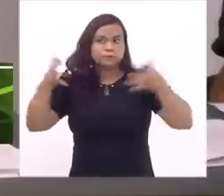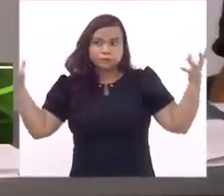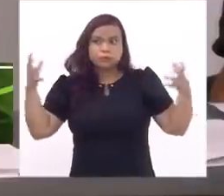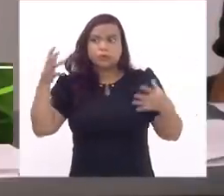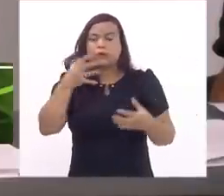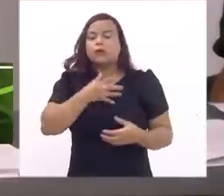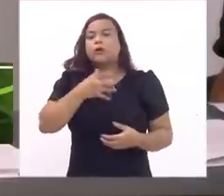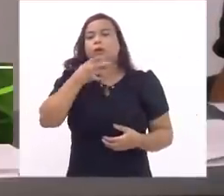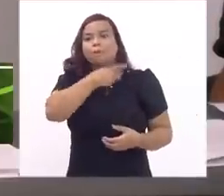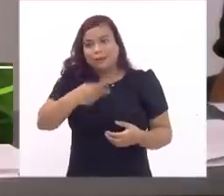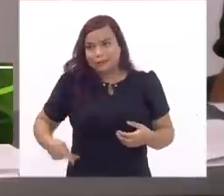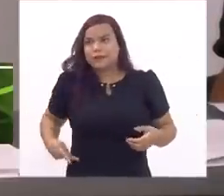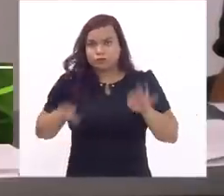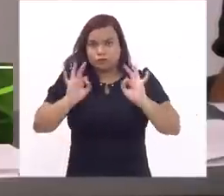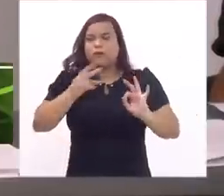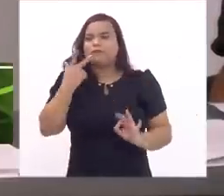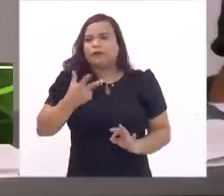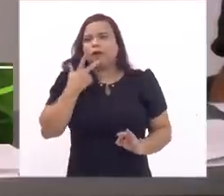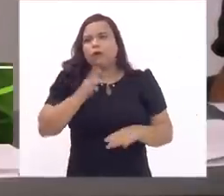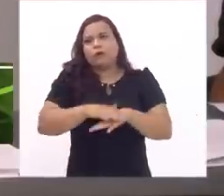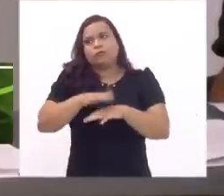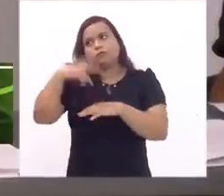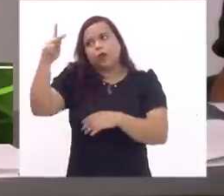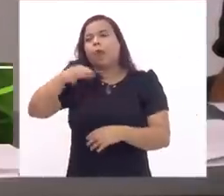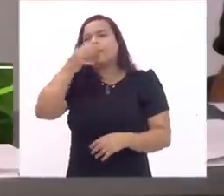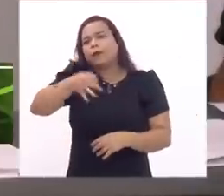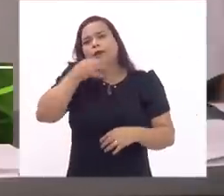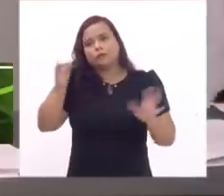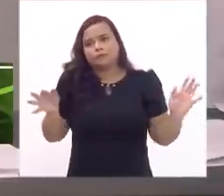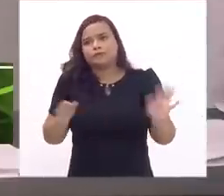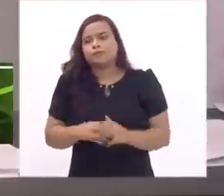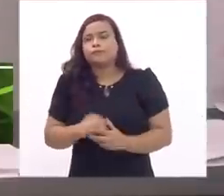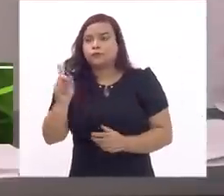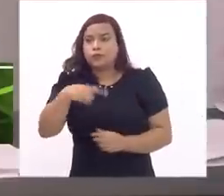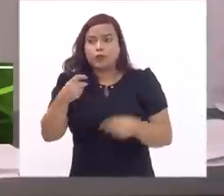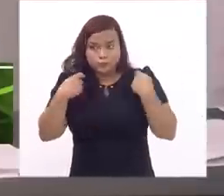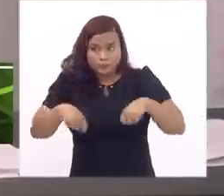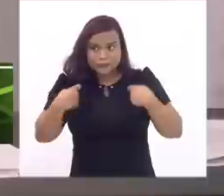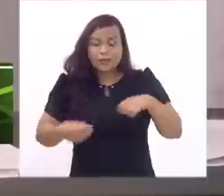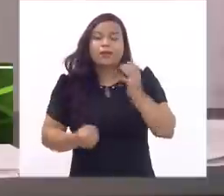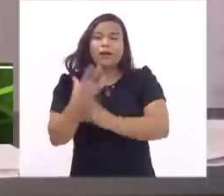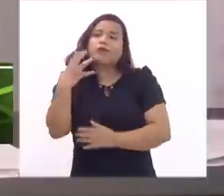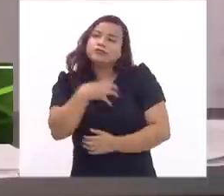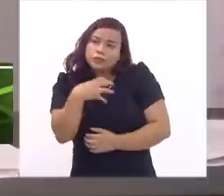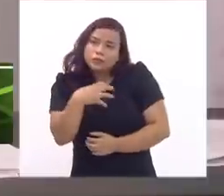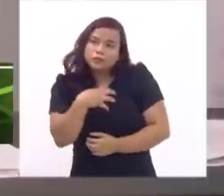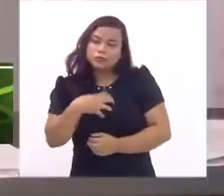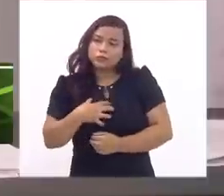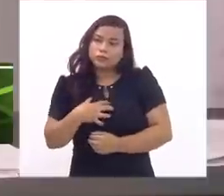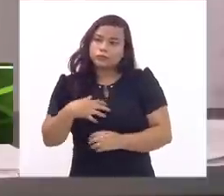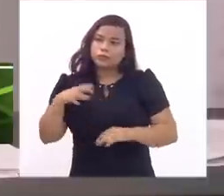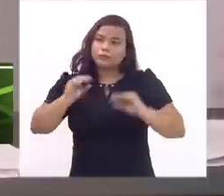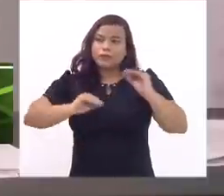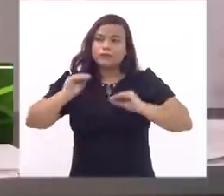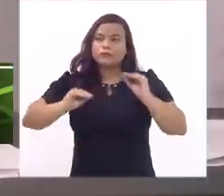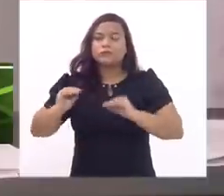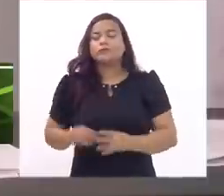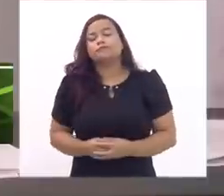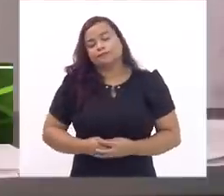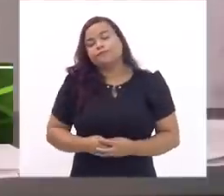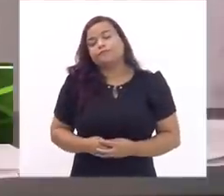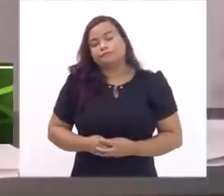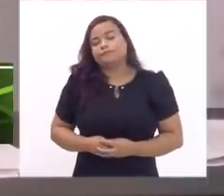presidente, mas também é a opinião do presidente. Então, a gente precisa criar alguma forma de a gente ter uma flexibilidade. Volto a